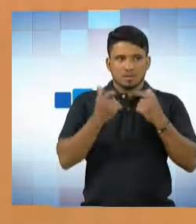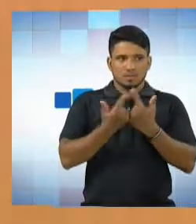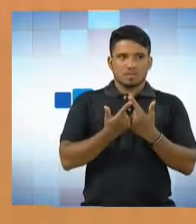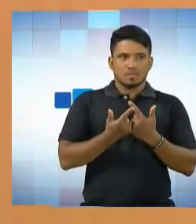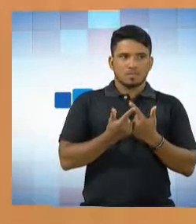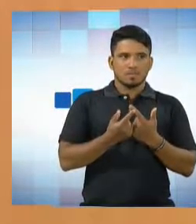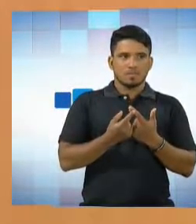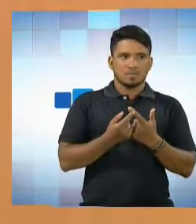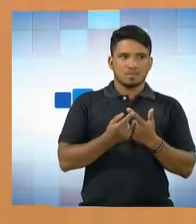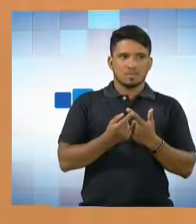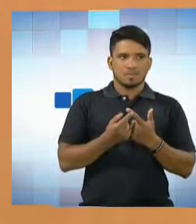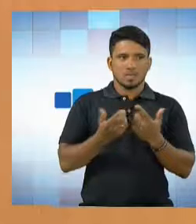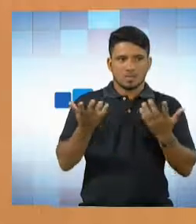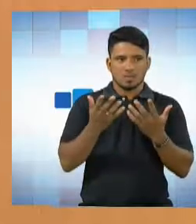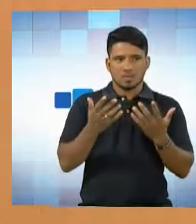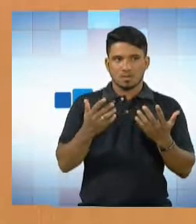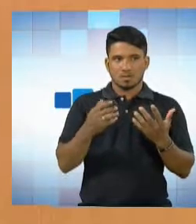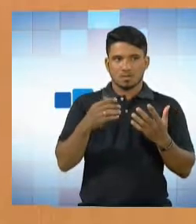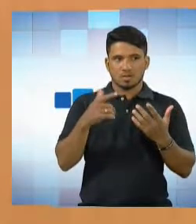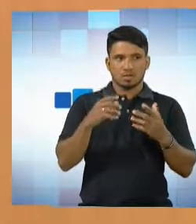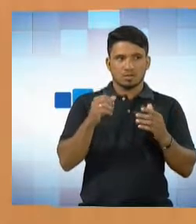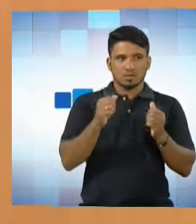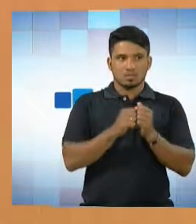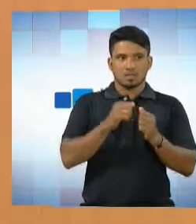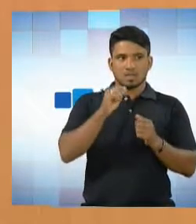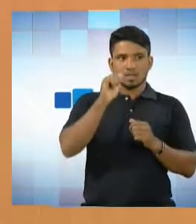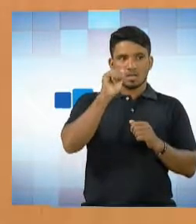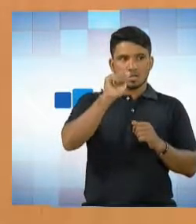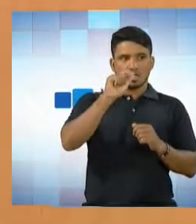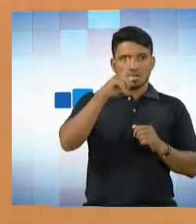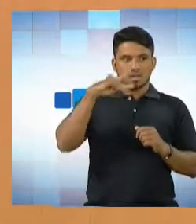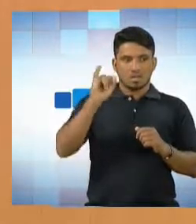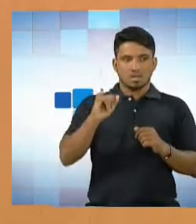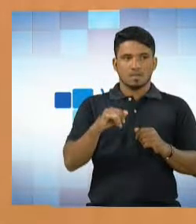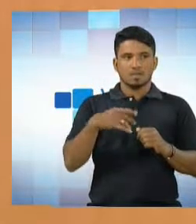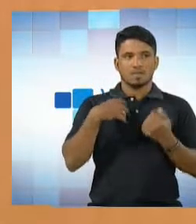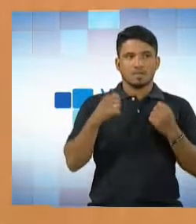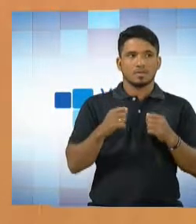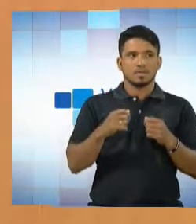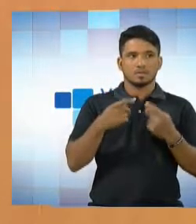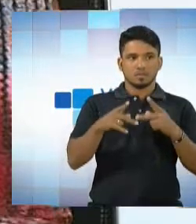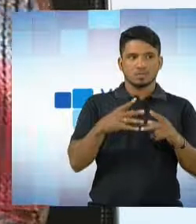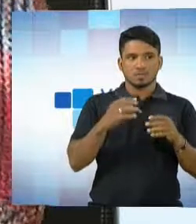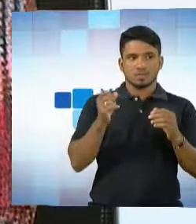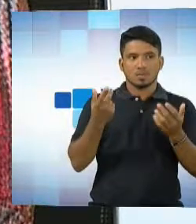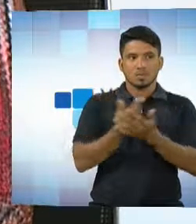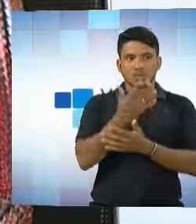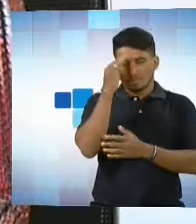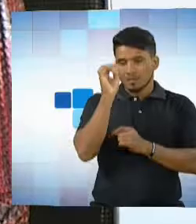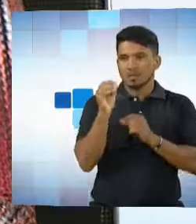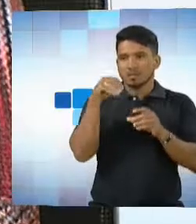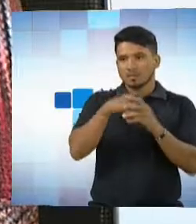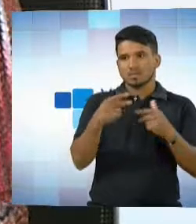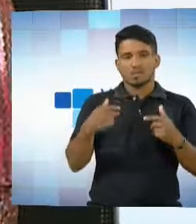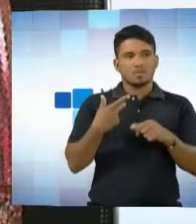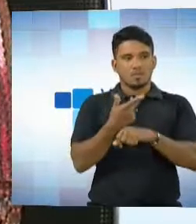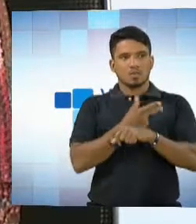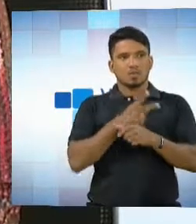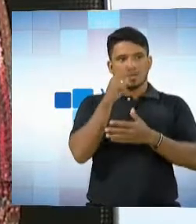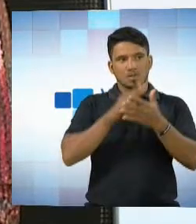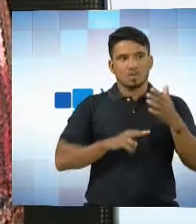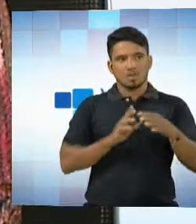sim. eu faço parte da assessoria da Alep, e eu tenho que estar pelo menos inteirada de alguma coisa que está acontecendo, né? Eu procuro